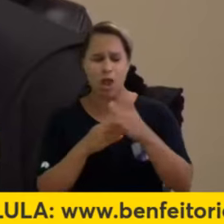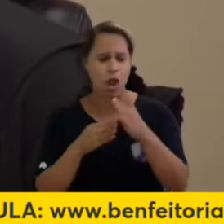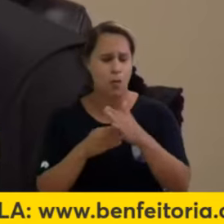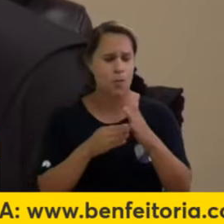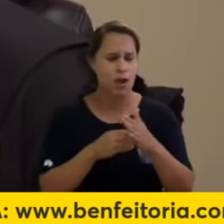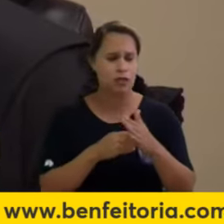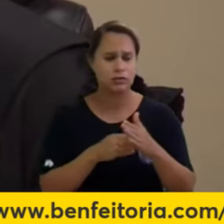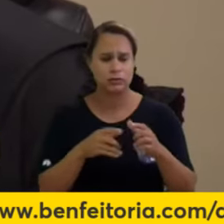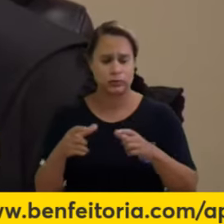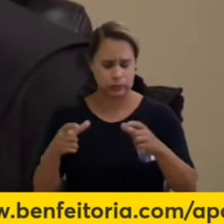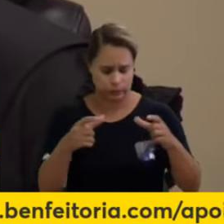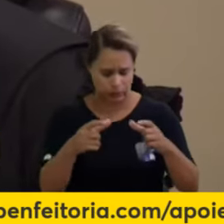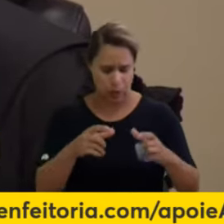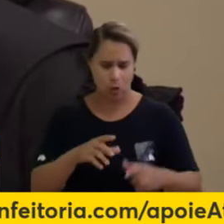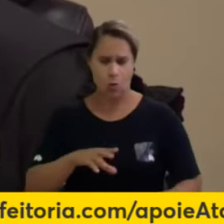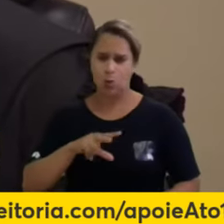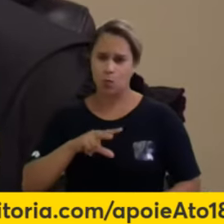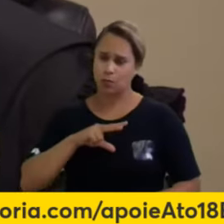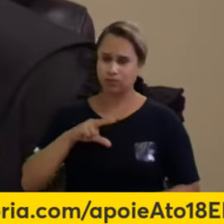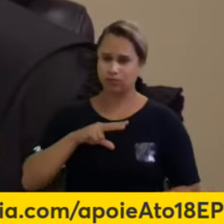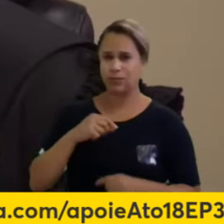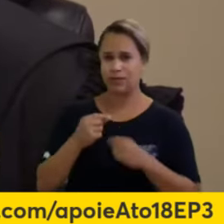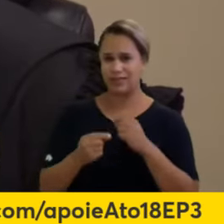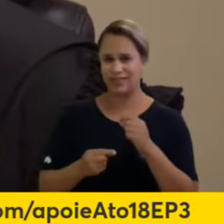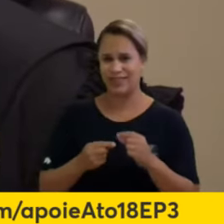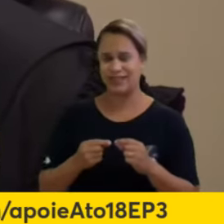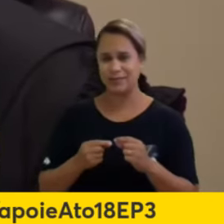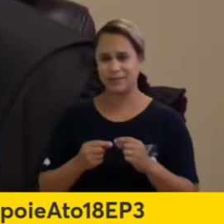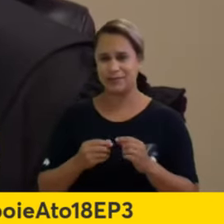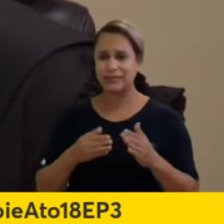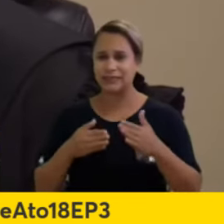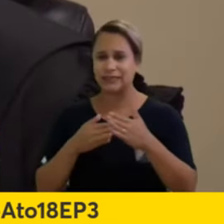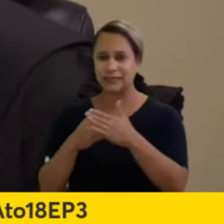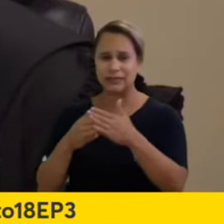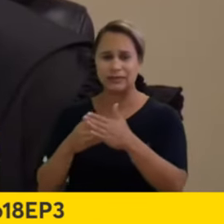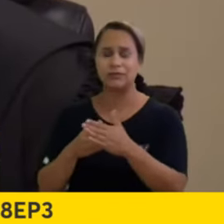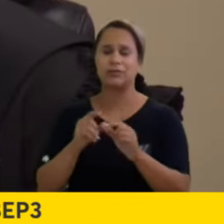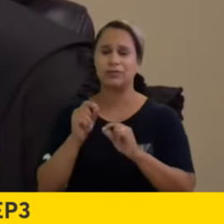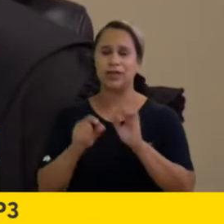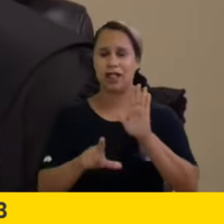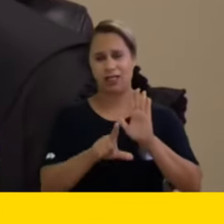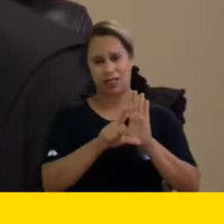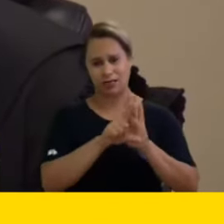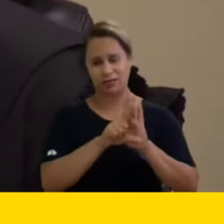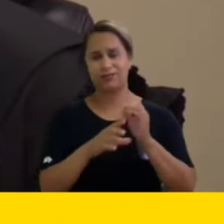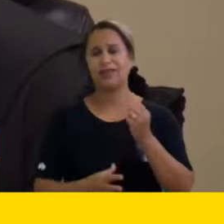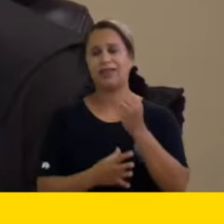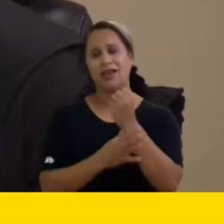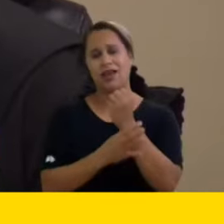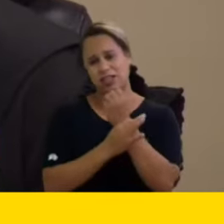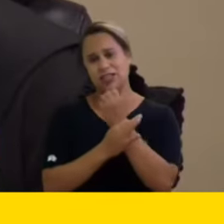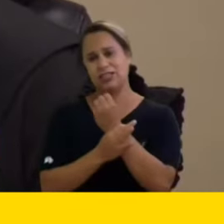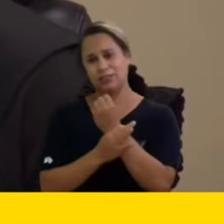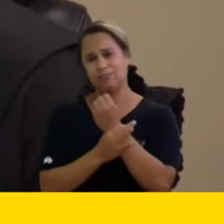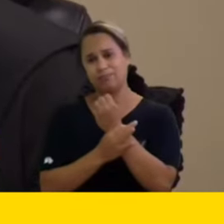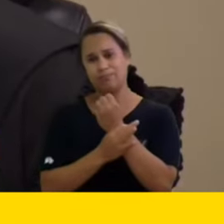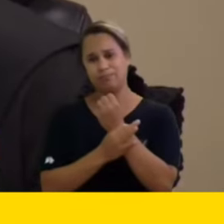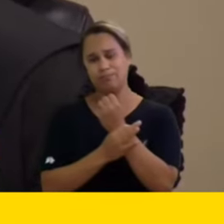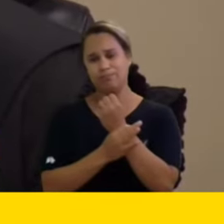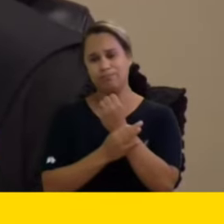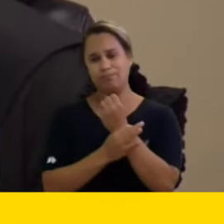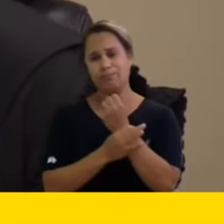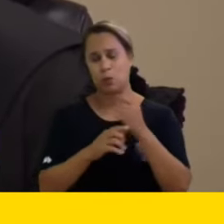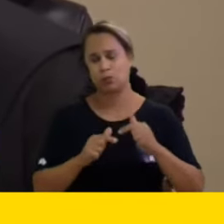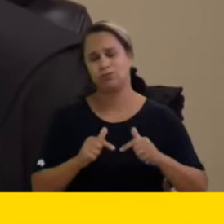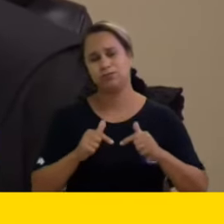coloca diante da Absoluta imprecisão dos limites da legalidade a garantia as garantias da legalidade e do procedimento